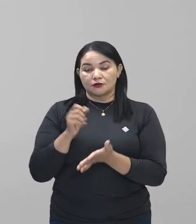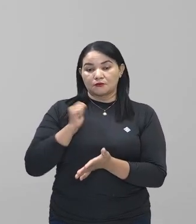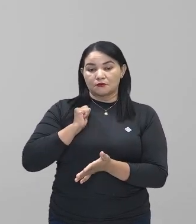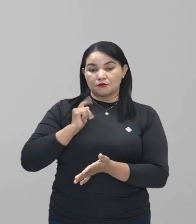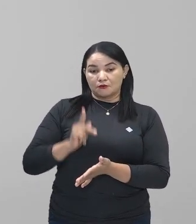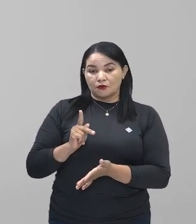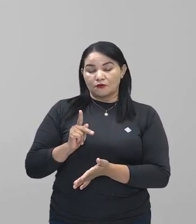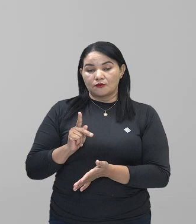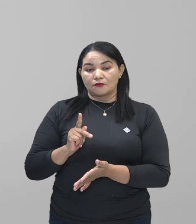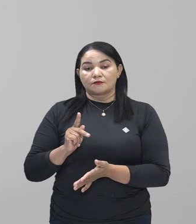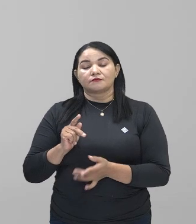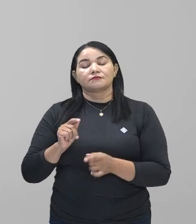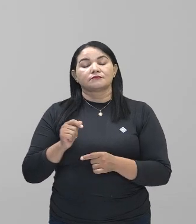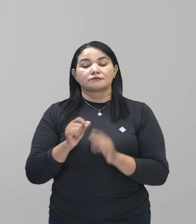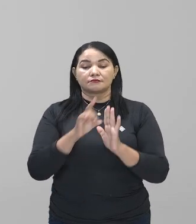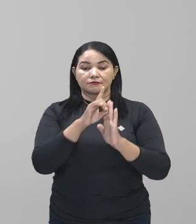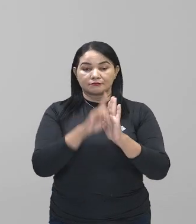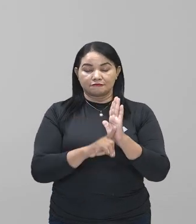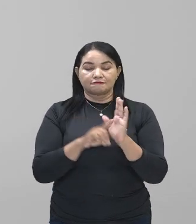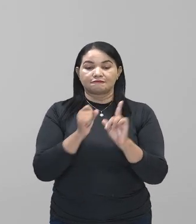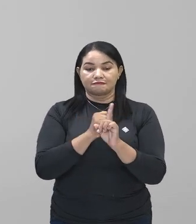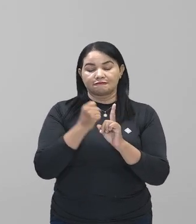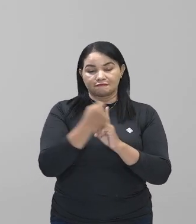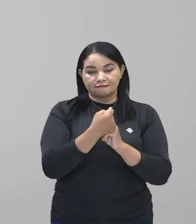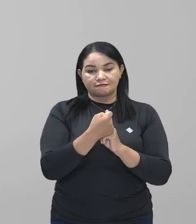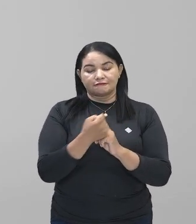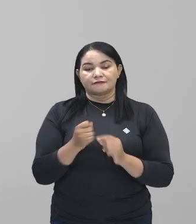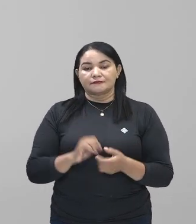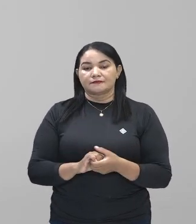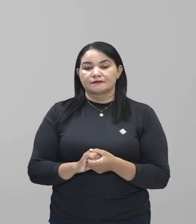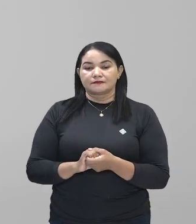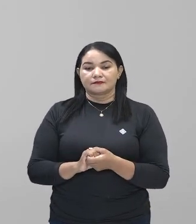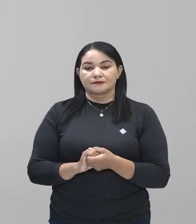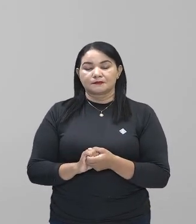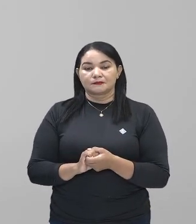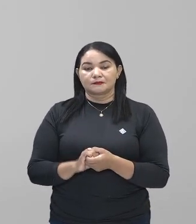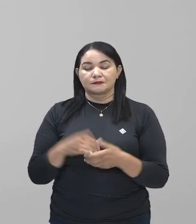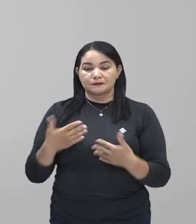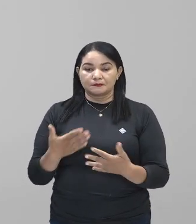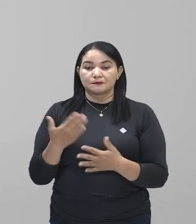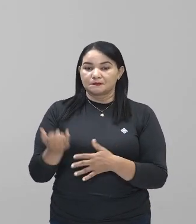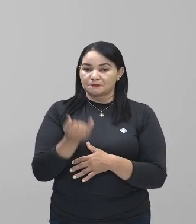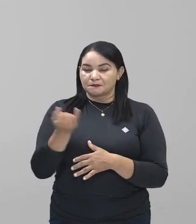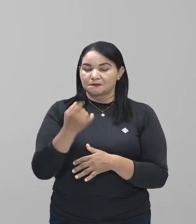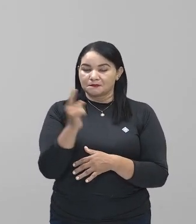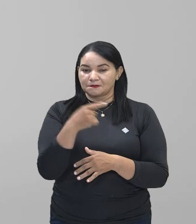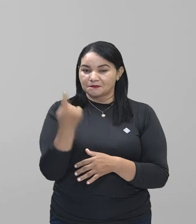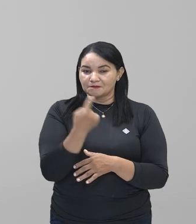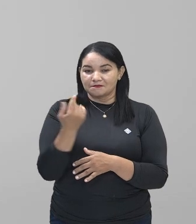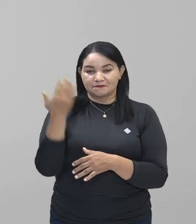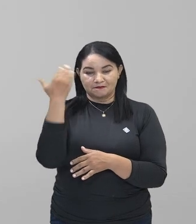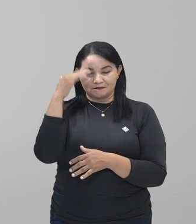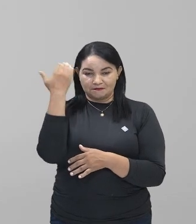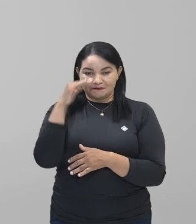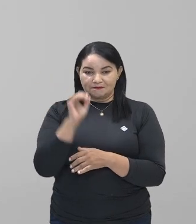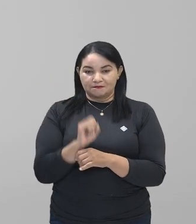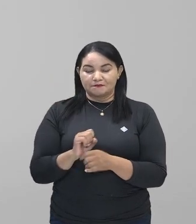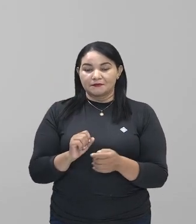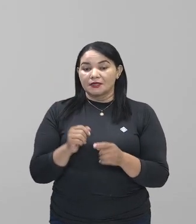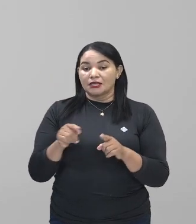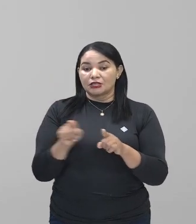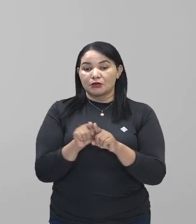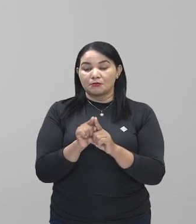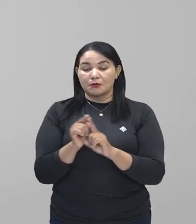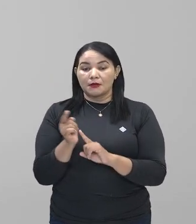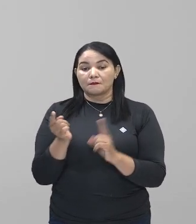são direitos sociais. Tá bom? É muito importante também de entender isso. E é sobre os direitos sociais que